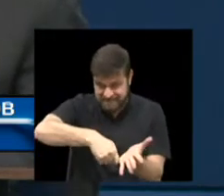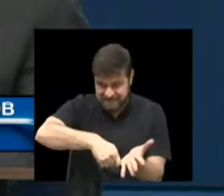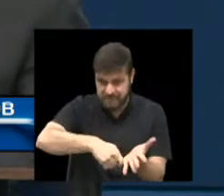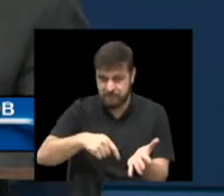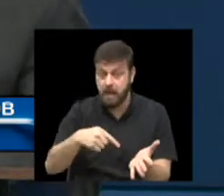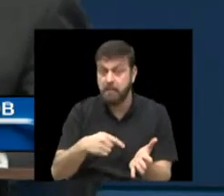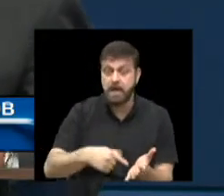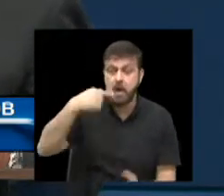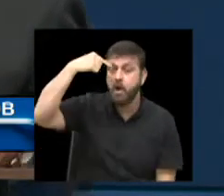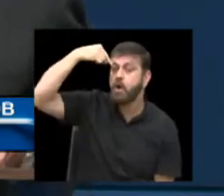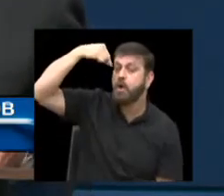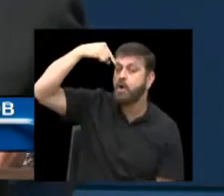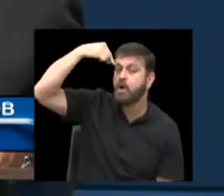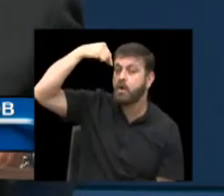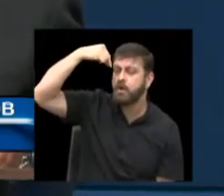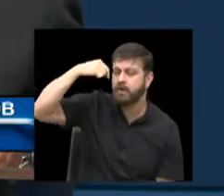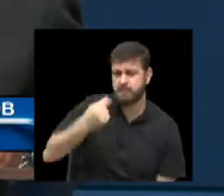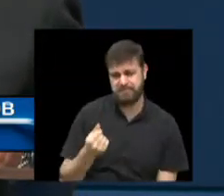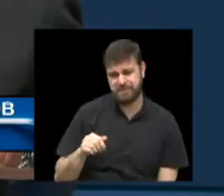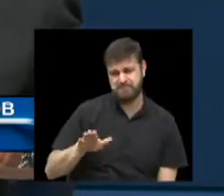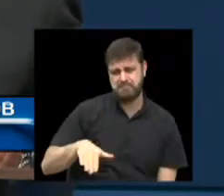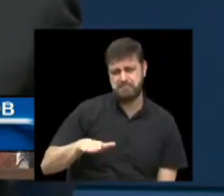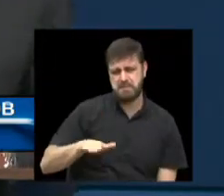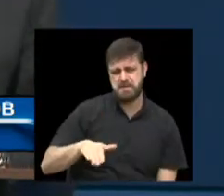era indicado era um colírio mais barato.